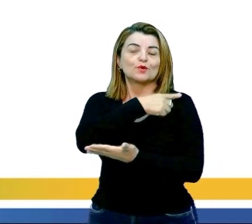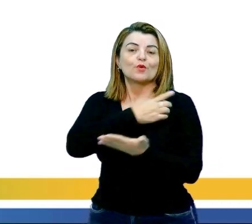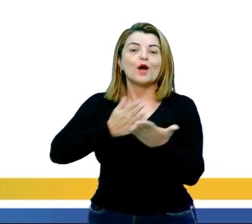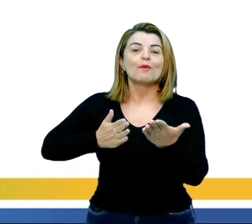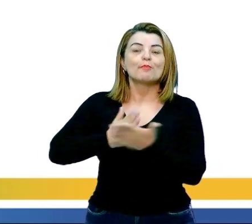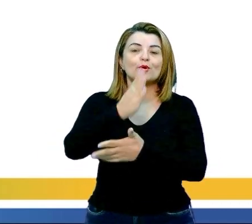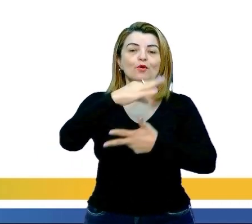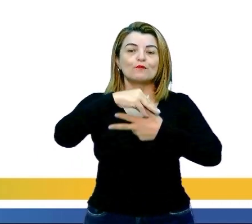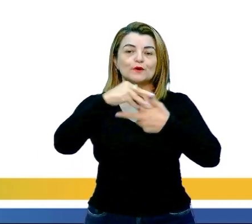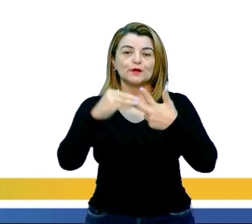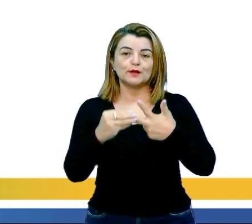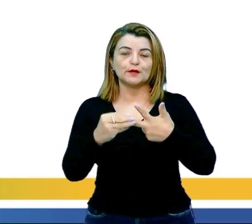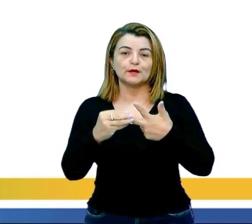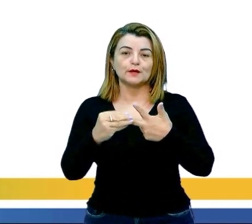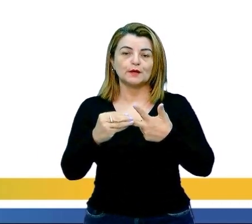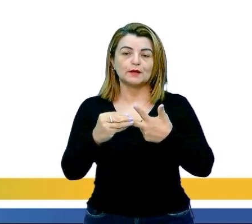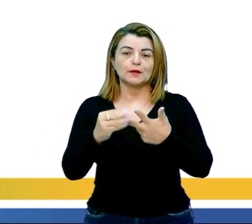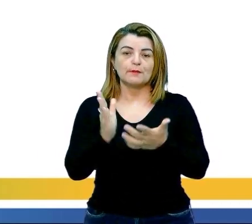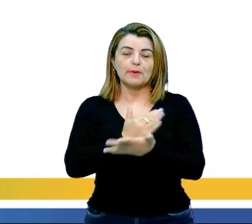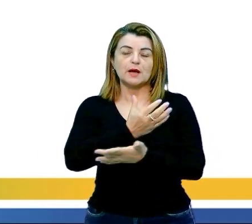Enem, página 38.